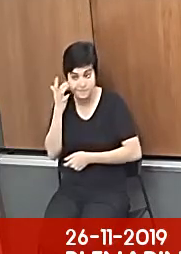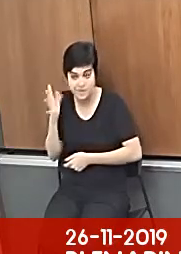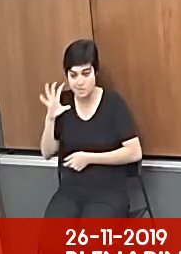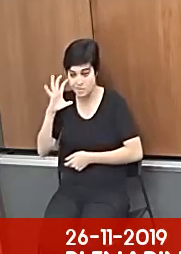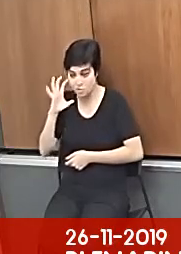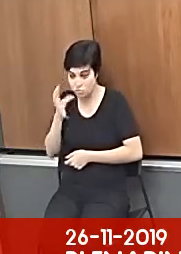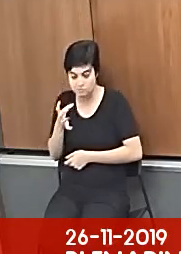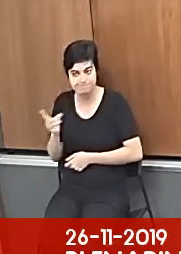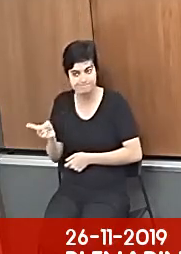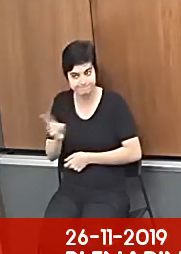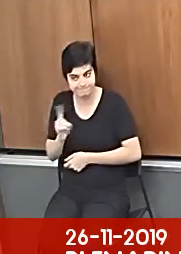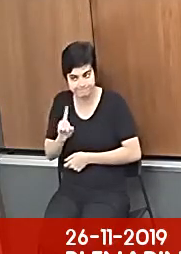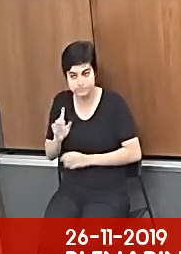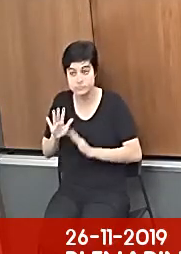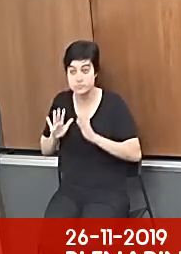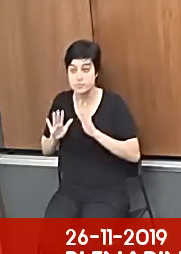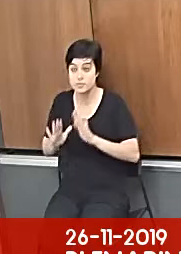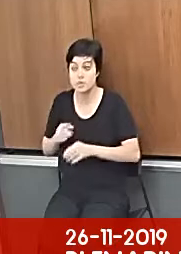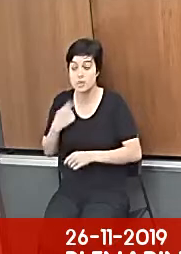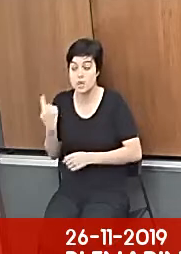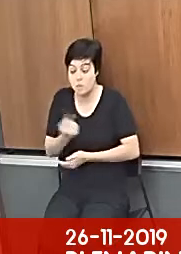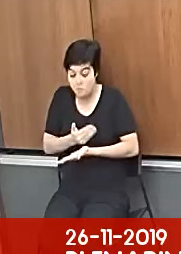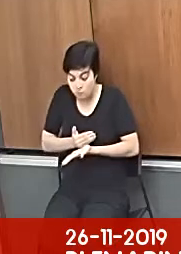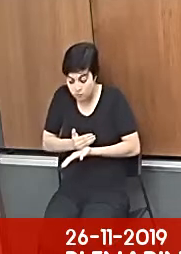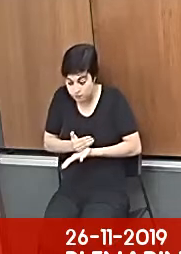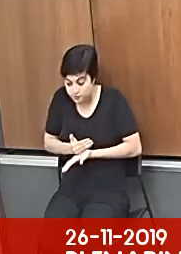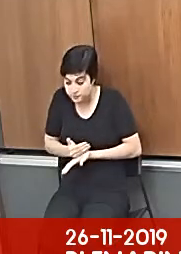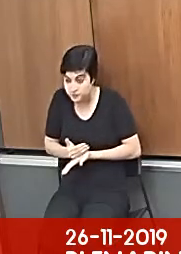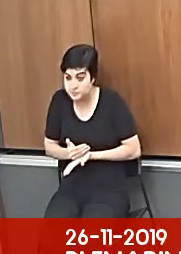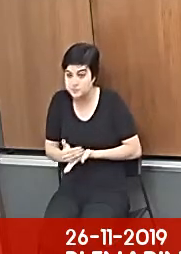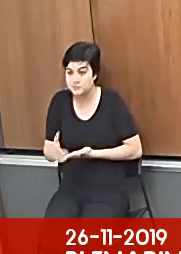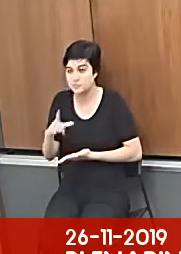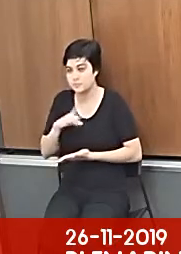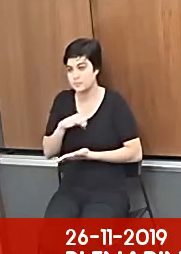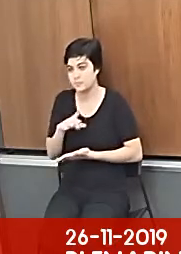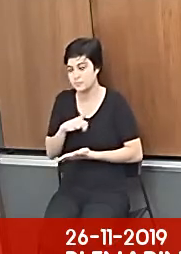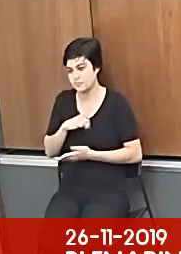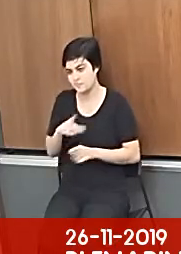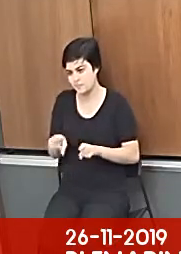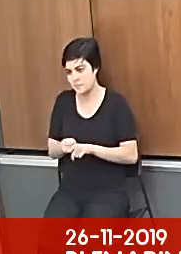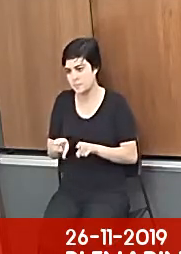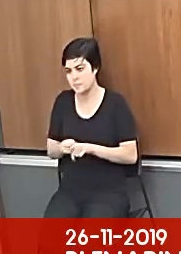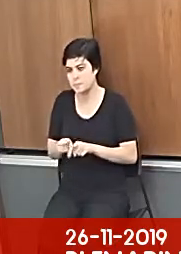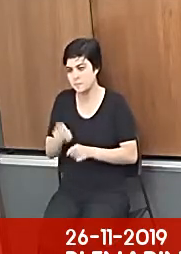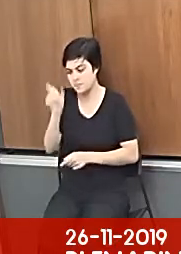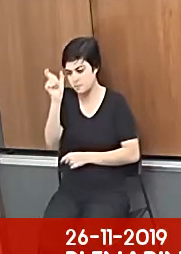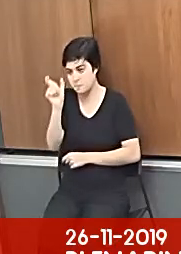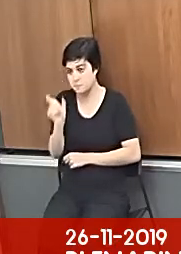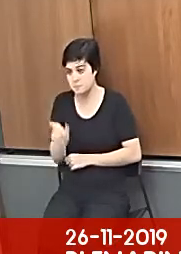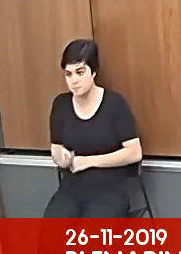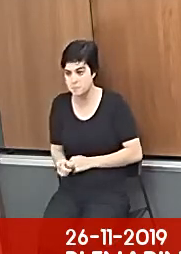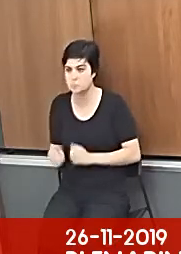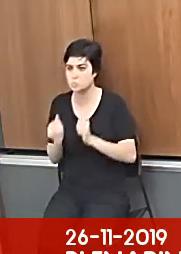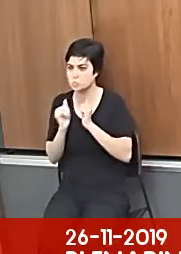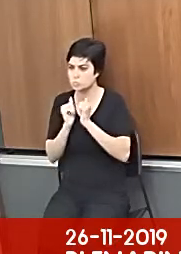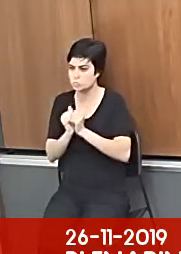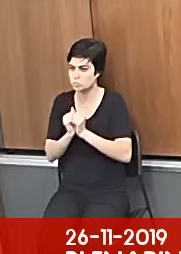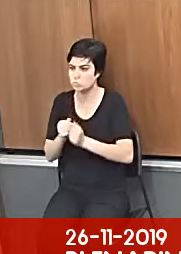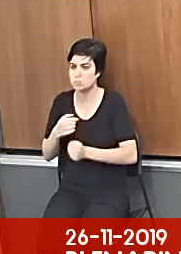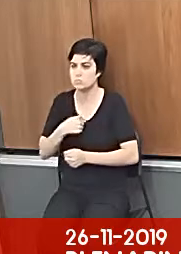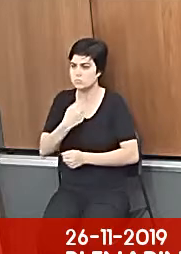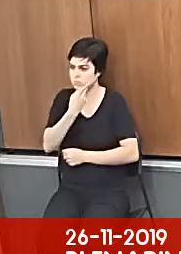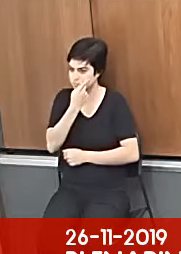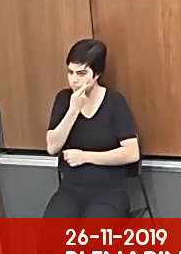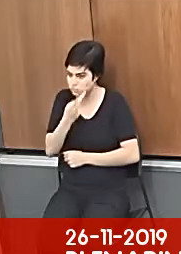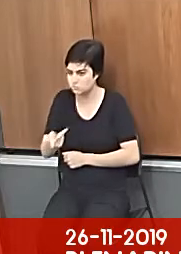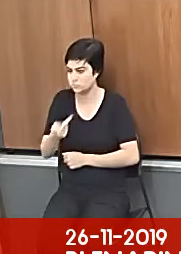resolver, não. Mas é o nosso grande início e tem aqui um companheiro, uma pessoa que tem visitado,